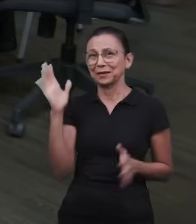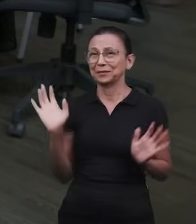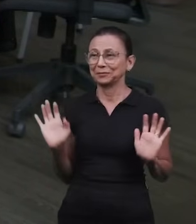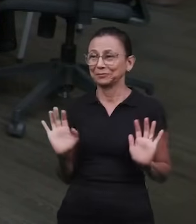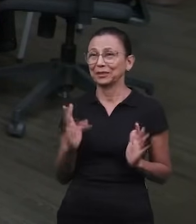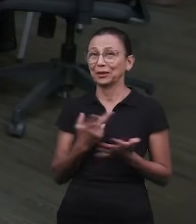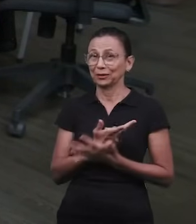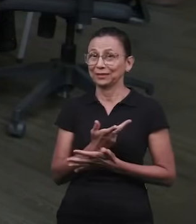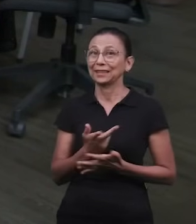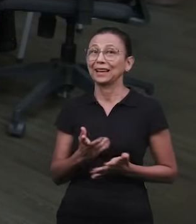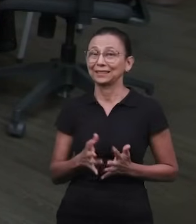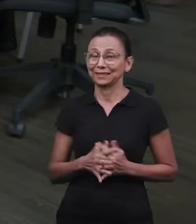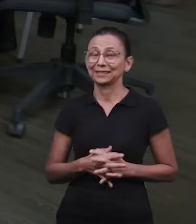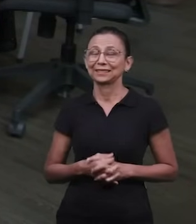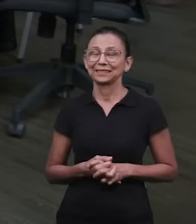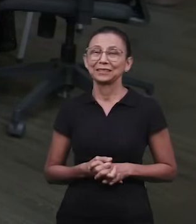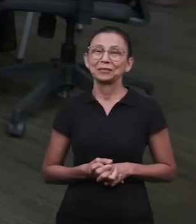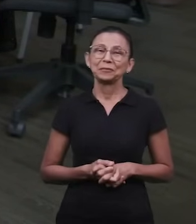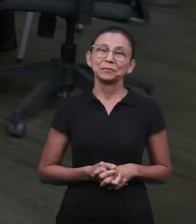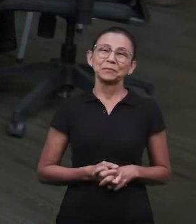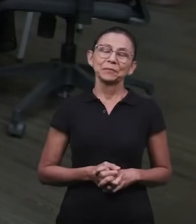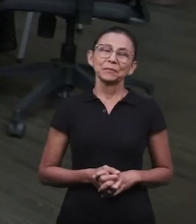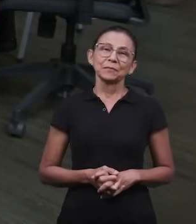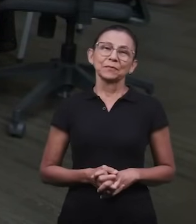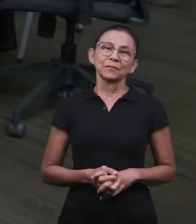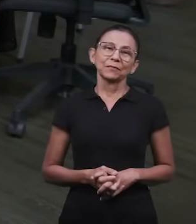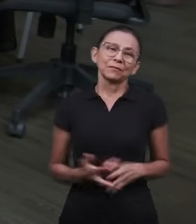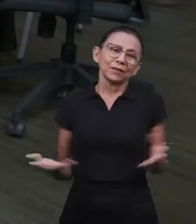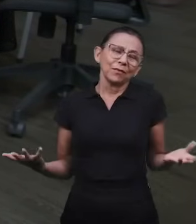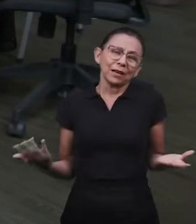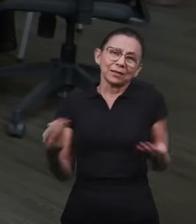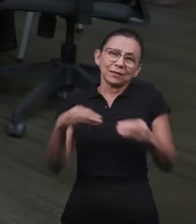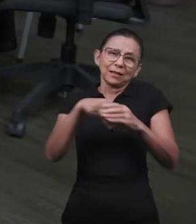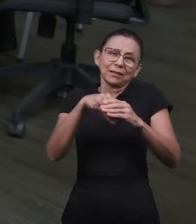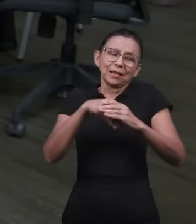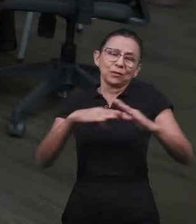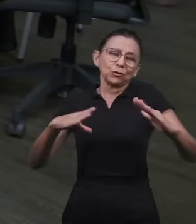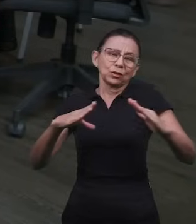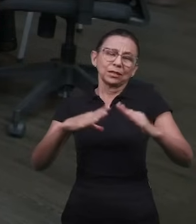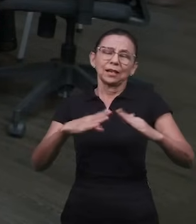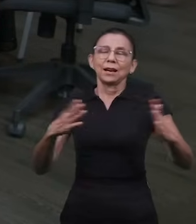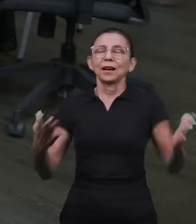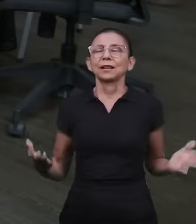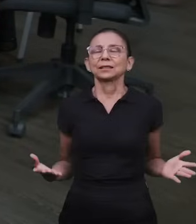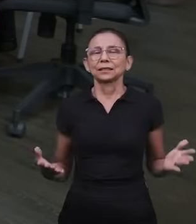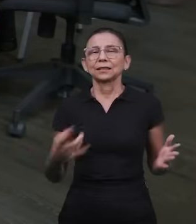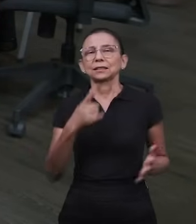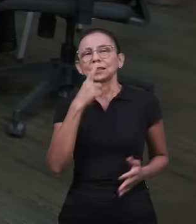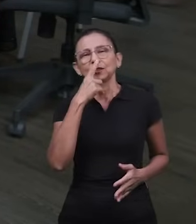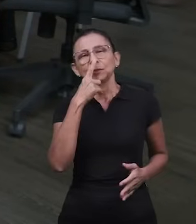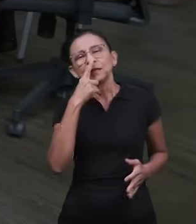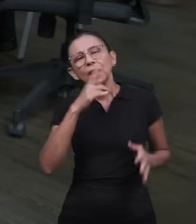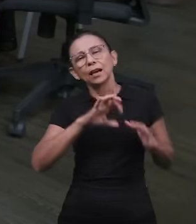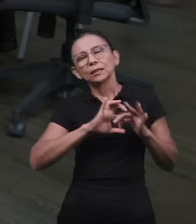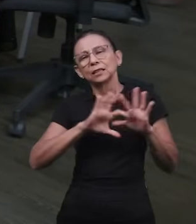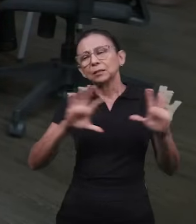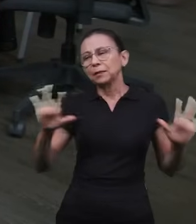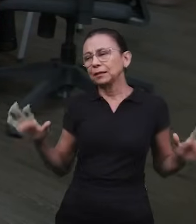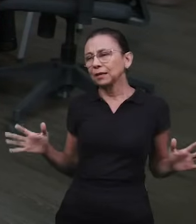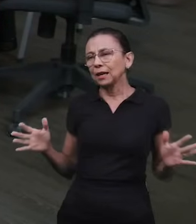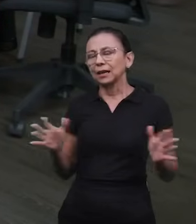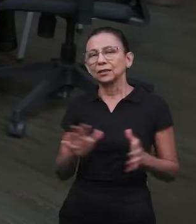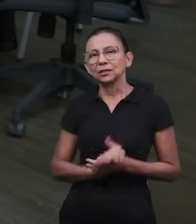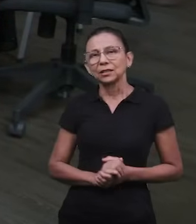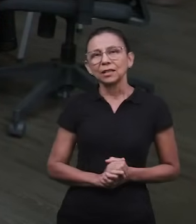de poucos, não, tá? Não é, porque realmente você tem casa, é aquela liberdade que você tem, a intimidade que você não tem com o estranho.